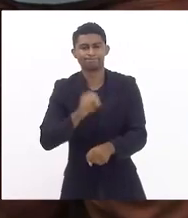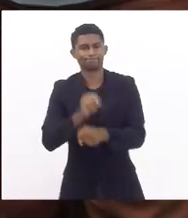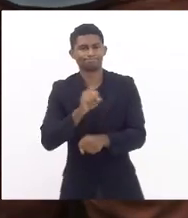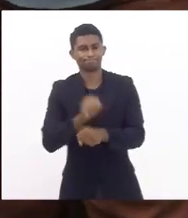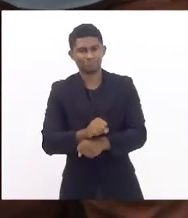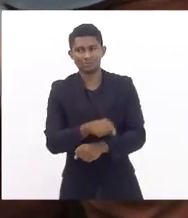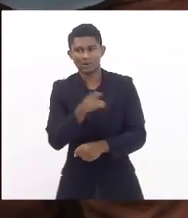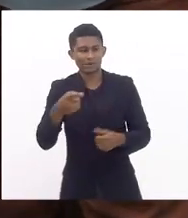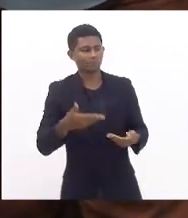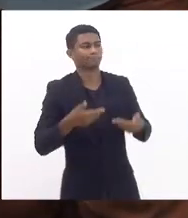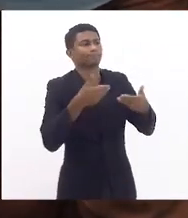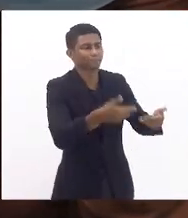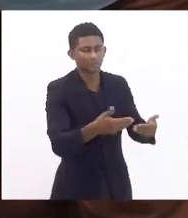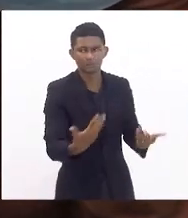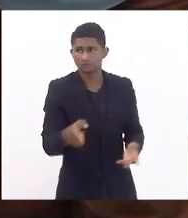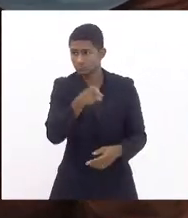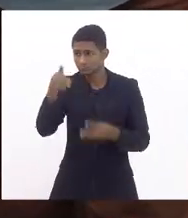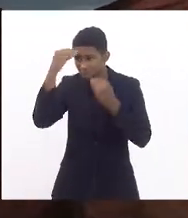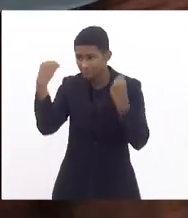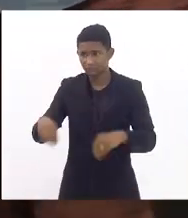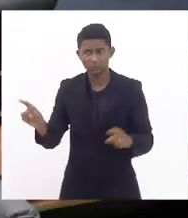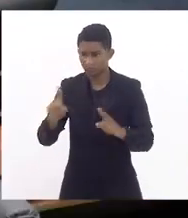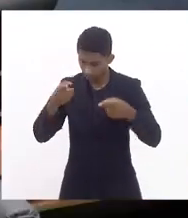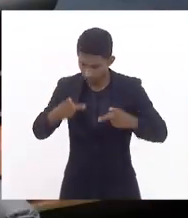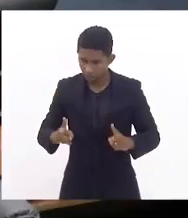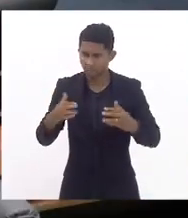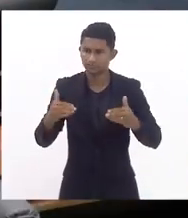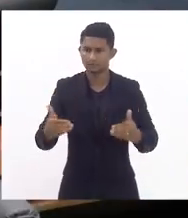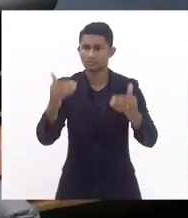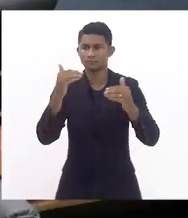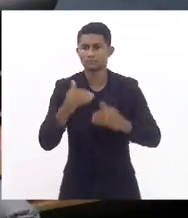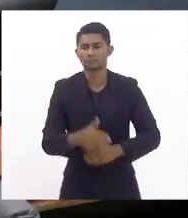a sua nomeação. Não desistam, vamos em frente.